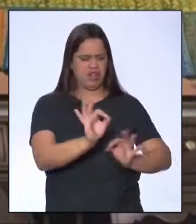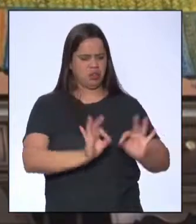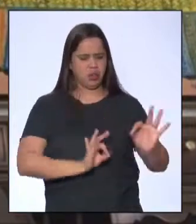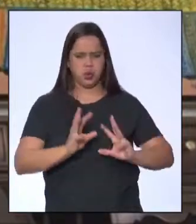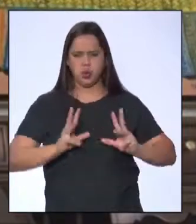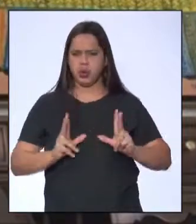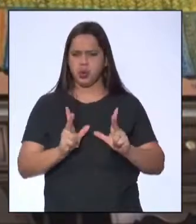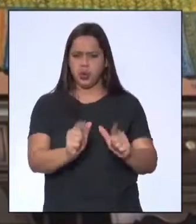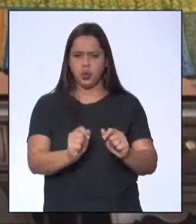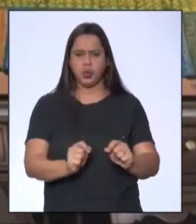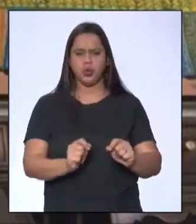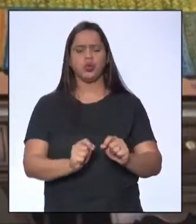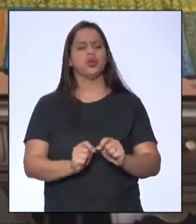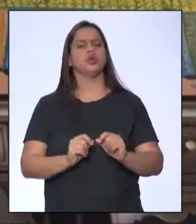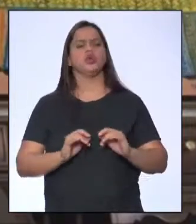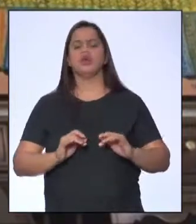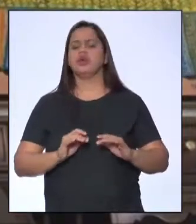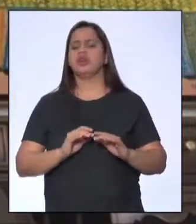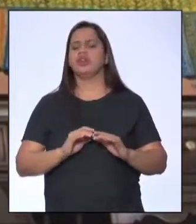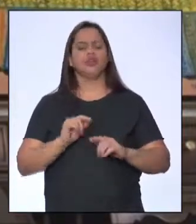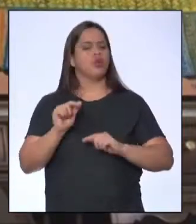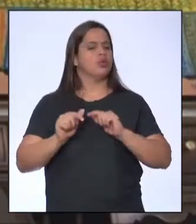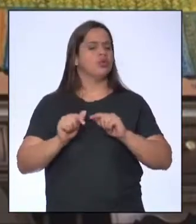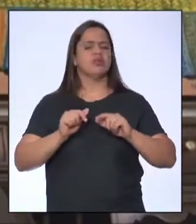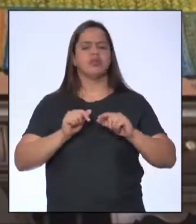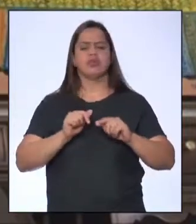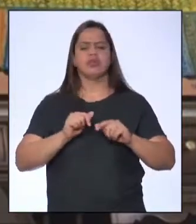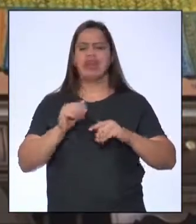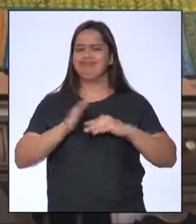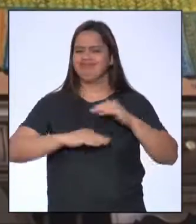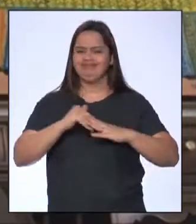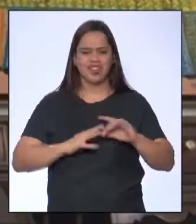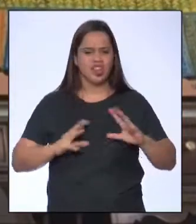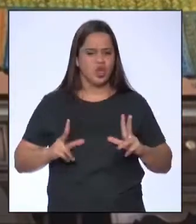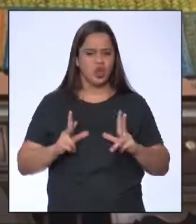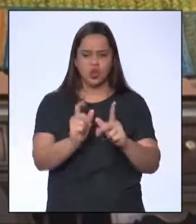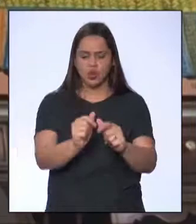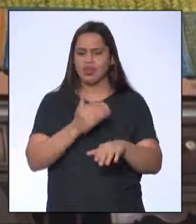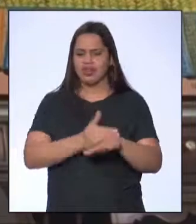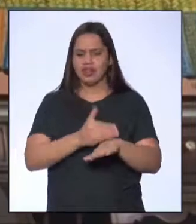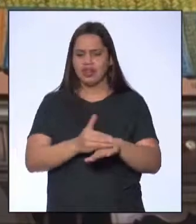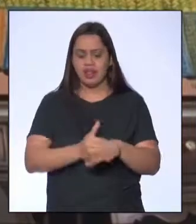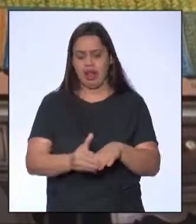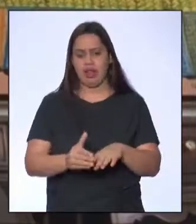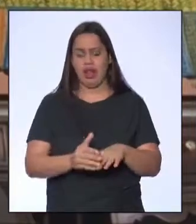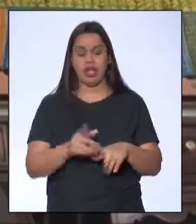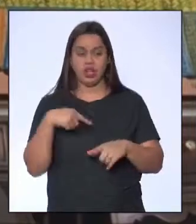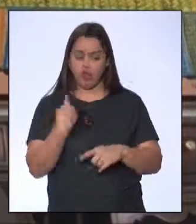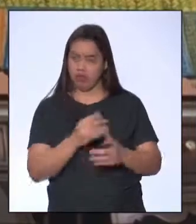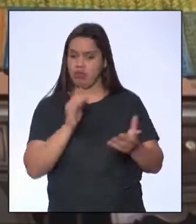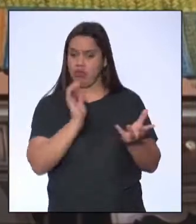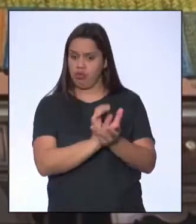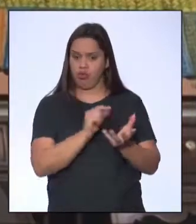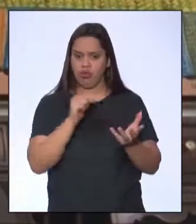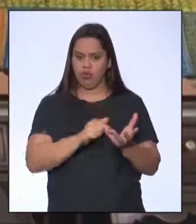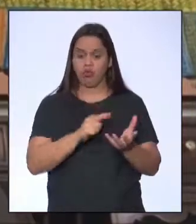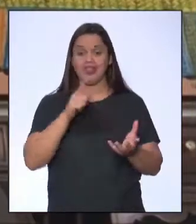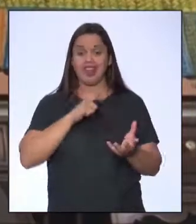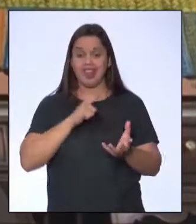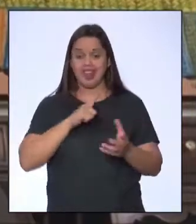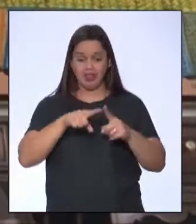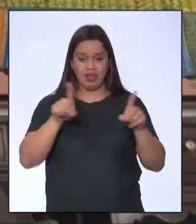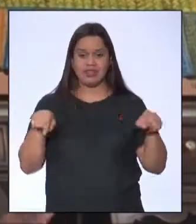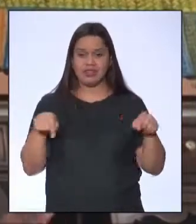de exercícios, de atividades, não é? E a gente dava na mesma turma vários níveis,